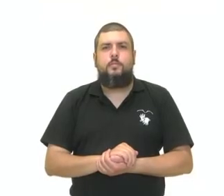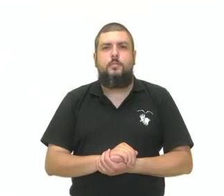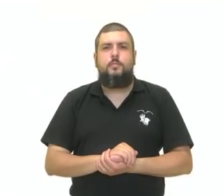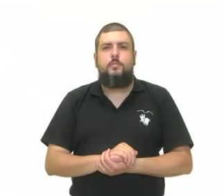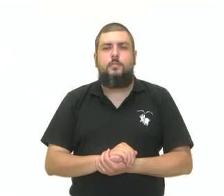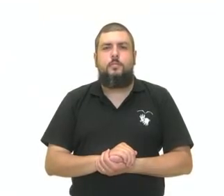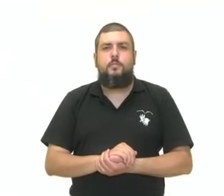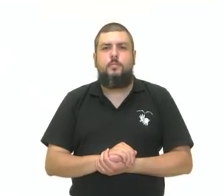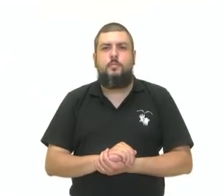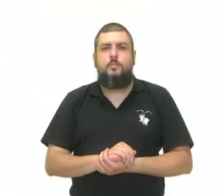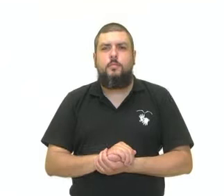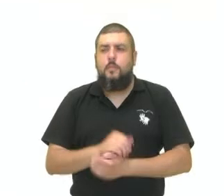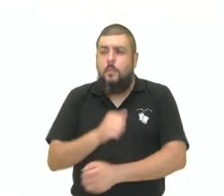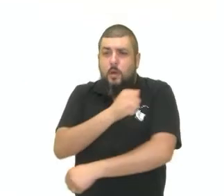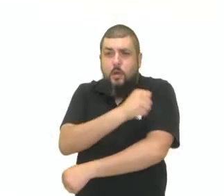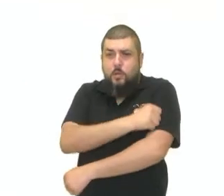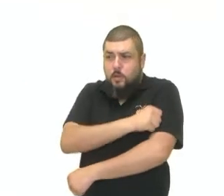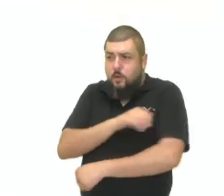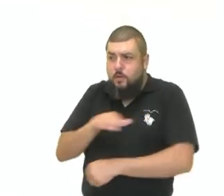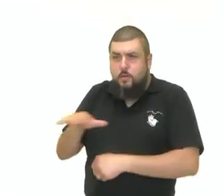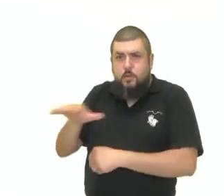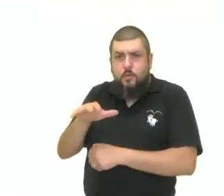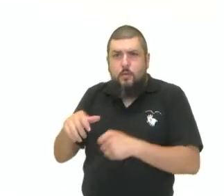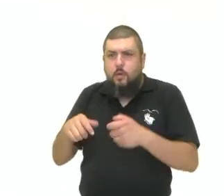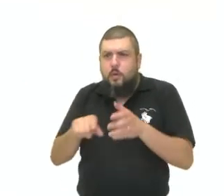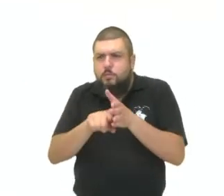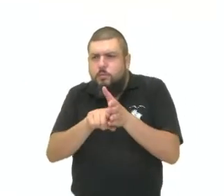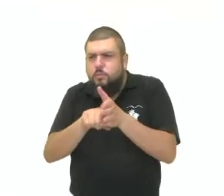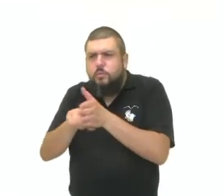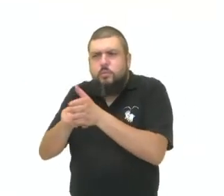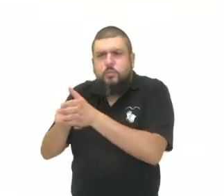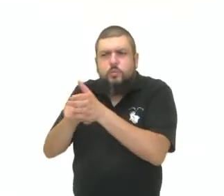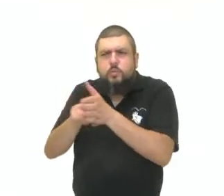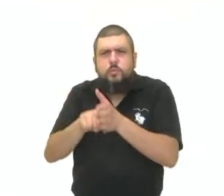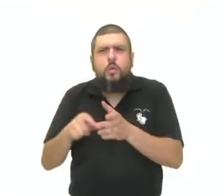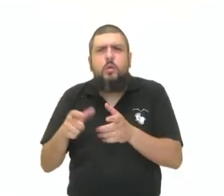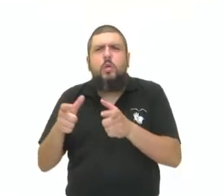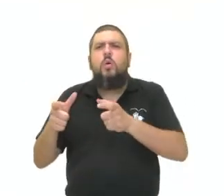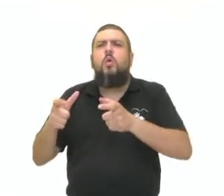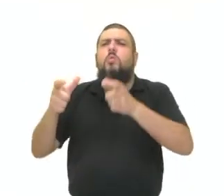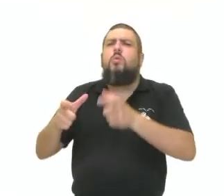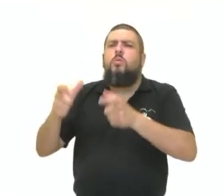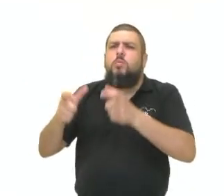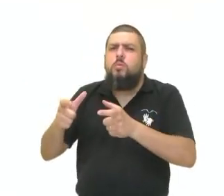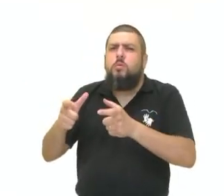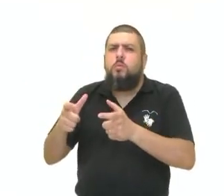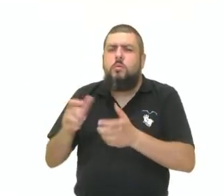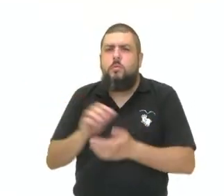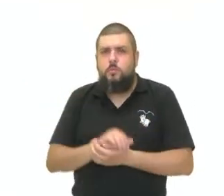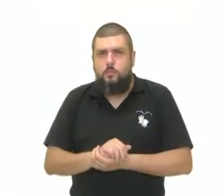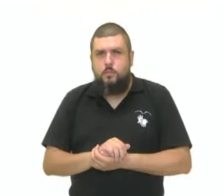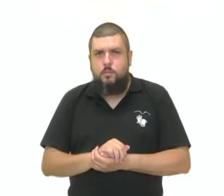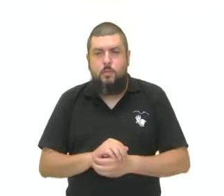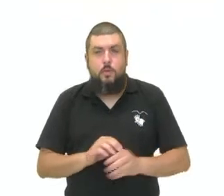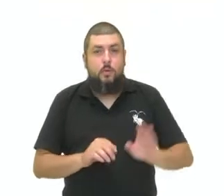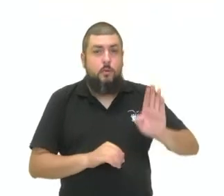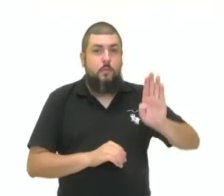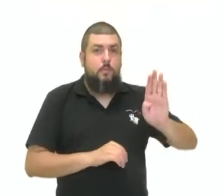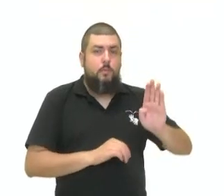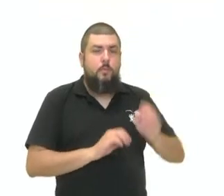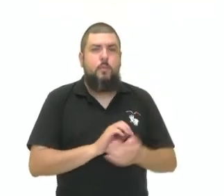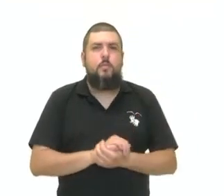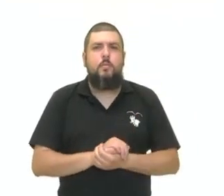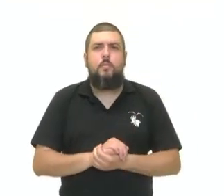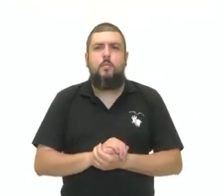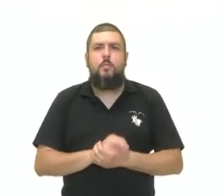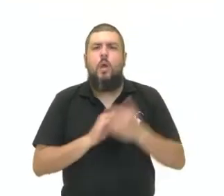os estudantes precisam verificar a veracidade das informações? B. Que outras fontes